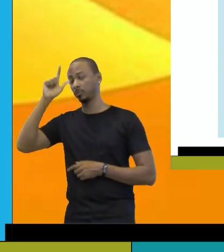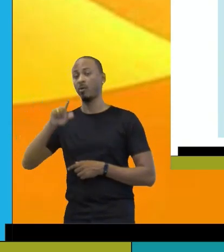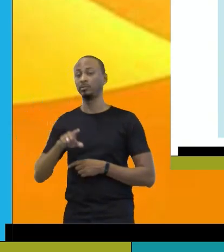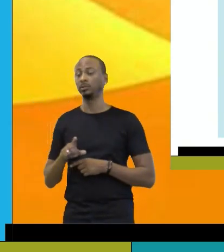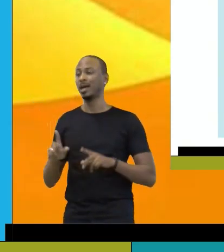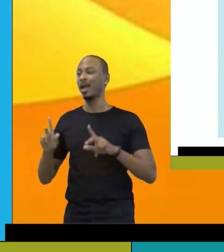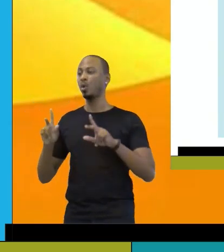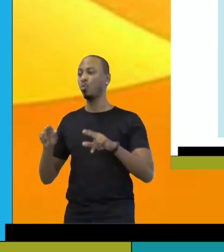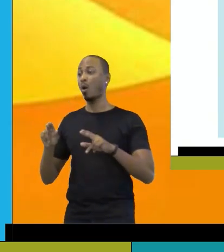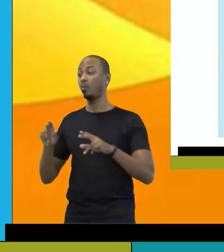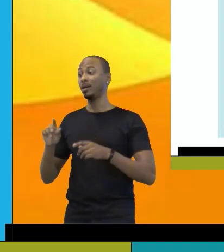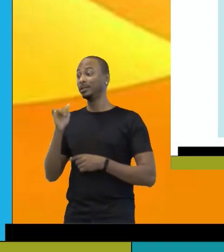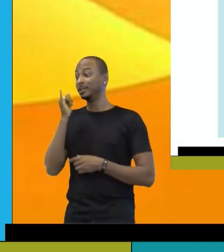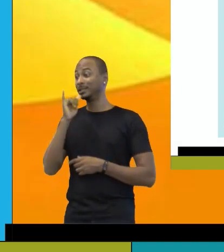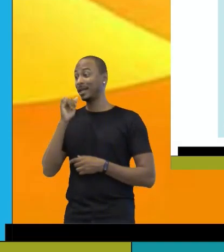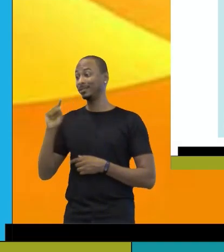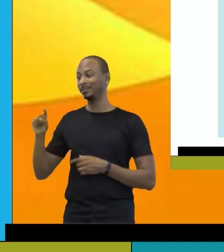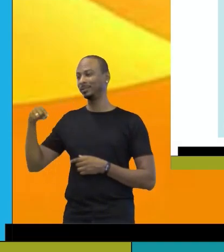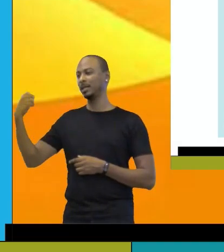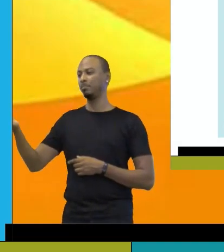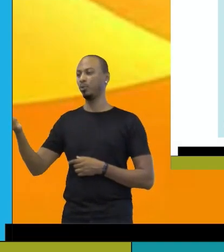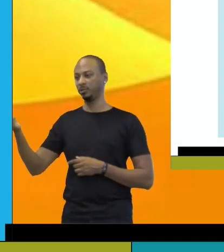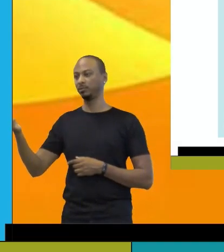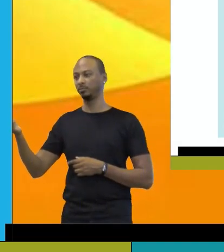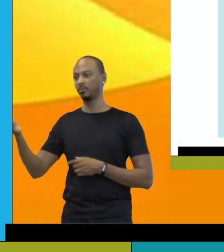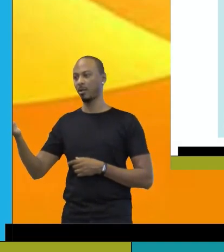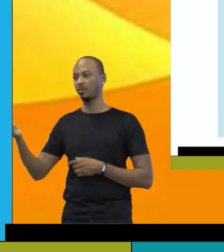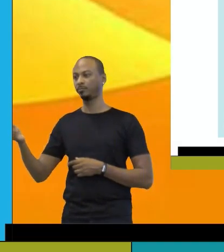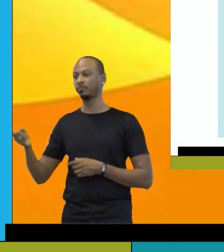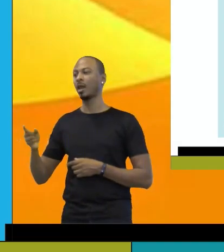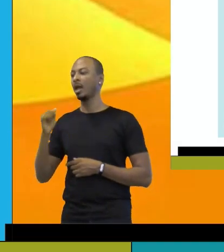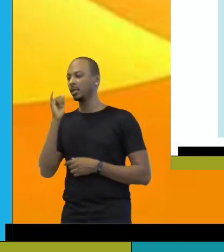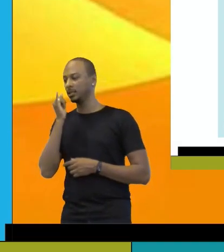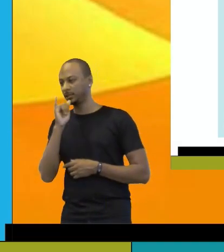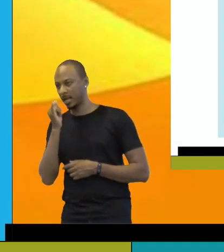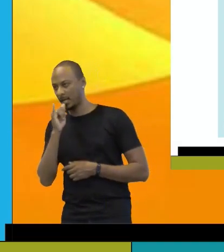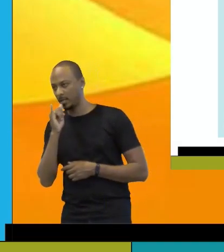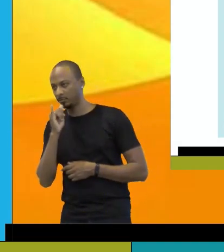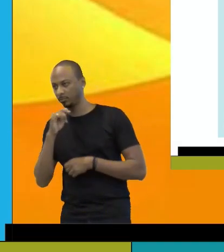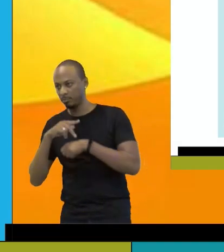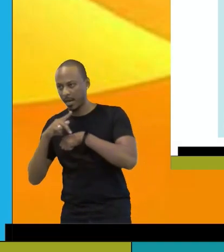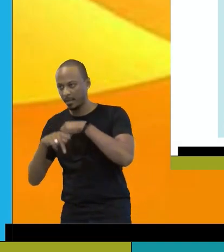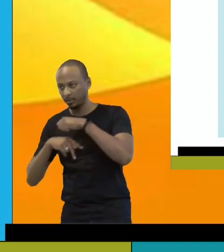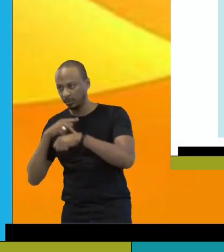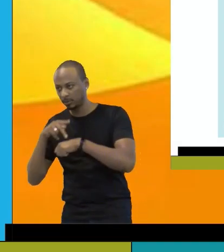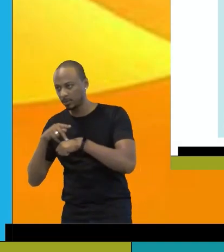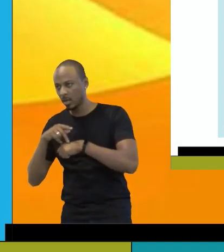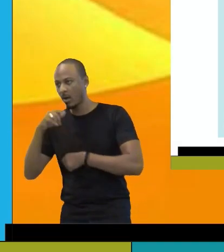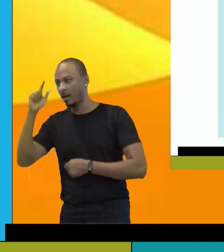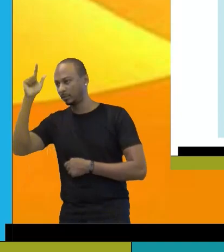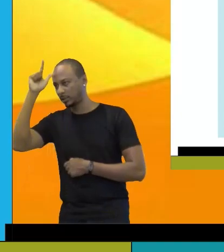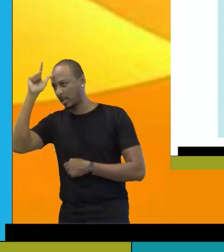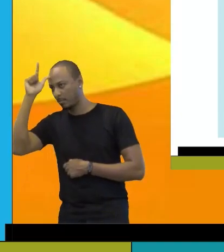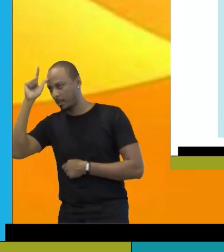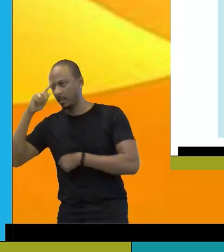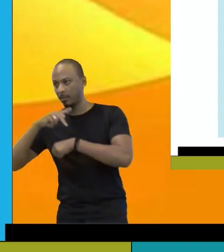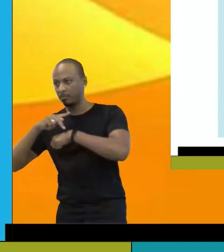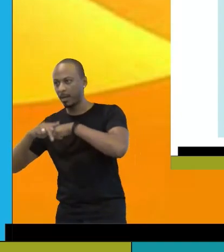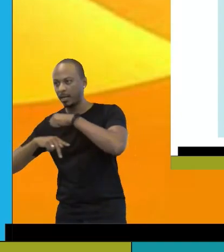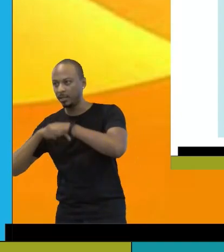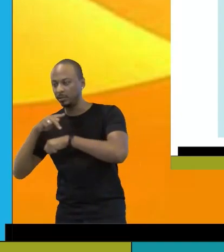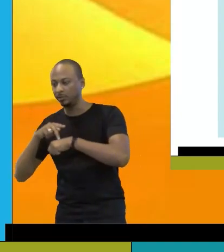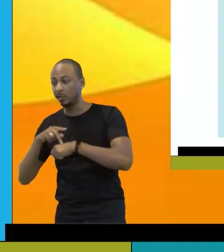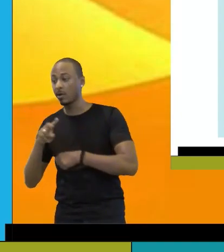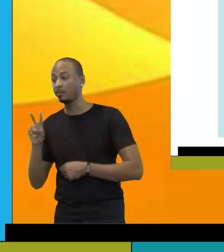Alemanha foi depois da Itália. Itália e Alemanha são as duas últimas nações europeias a